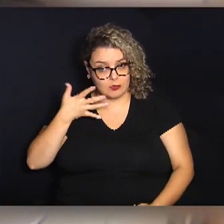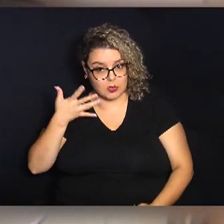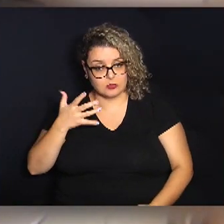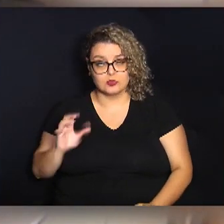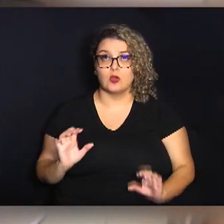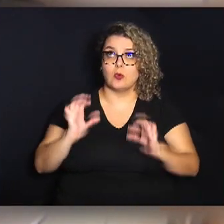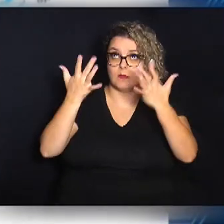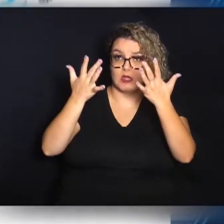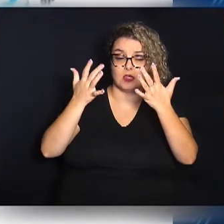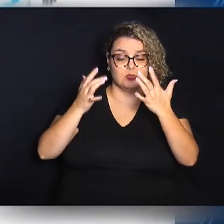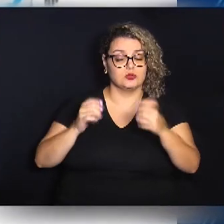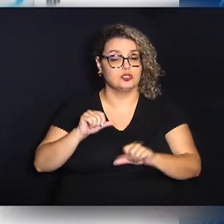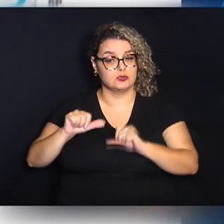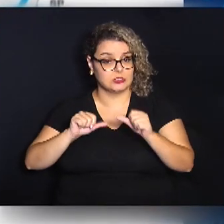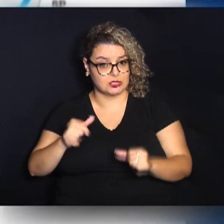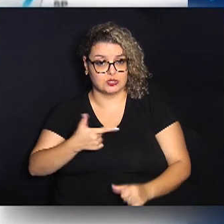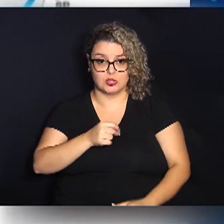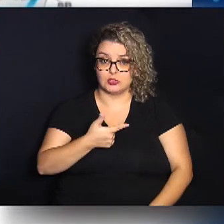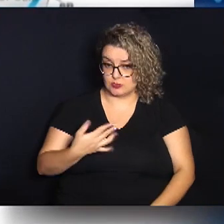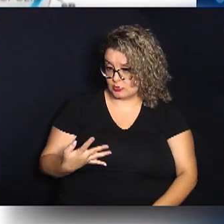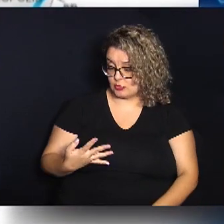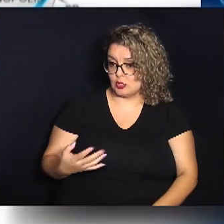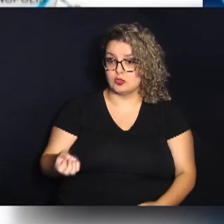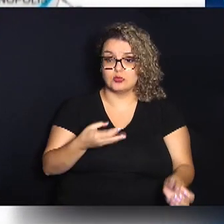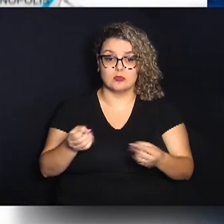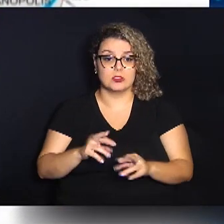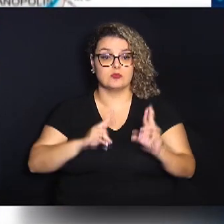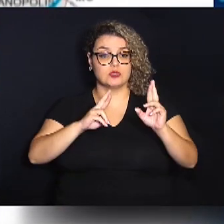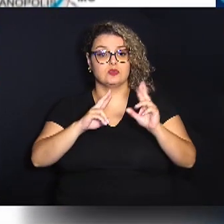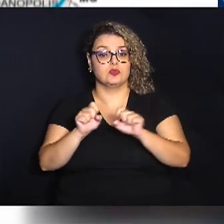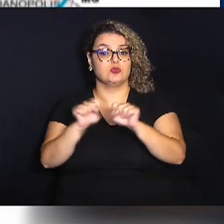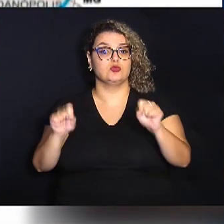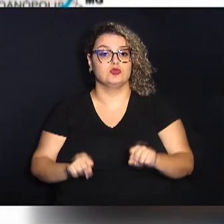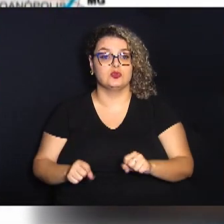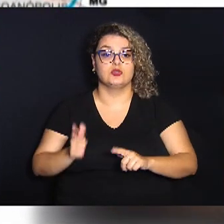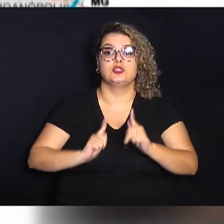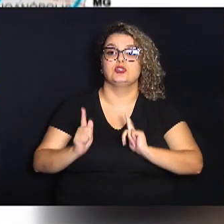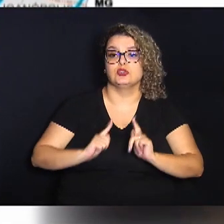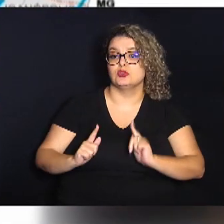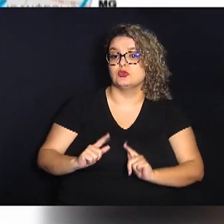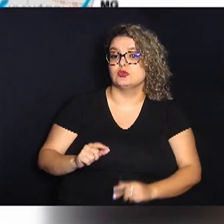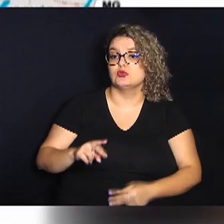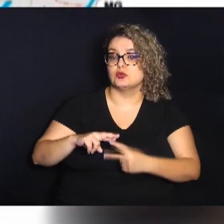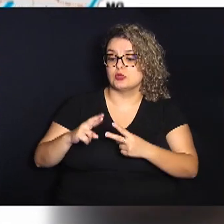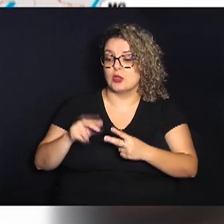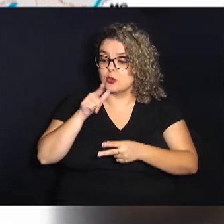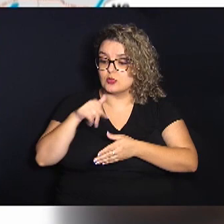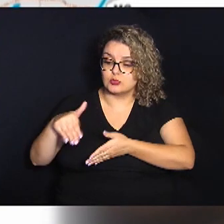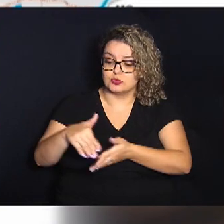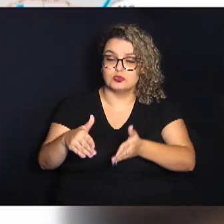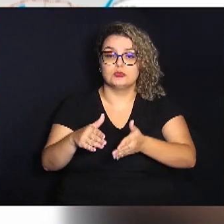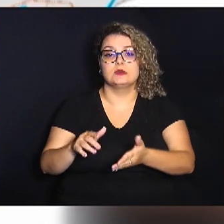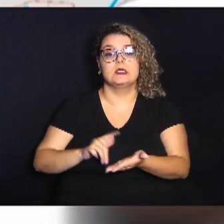Climáticos de 2024. Novidades e expectativas relativas ao sistema de gerenciamento dos recursos hídricos,